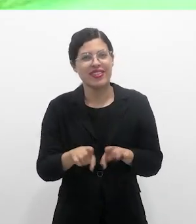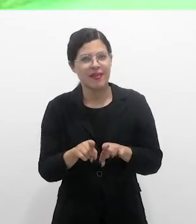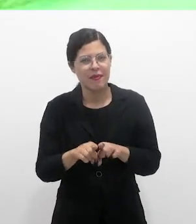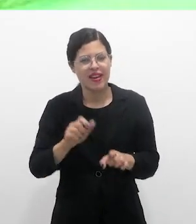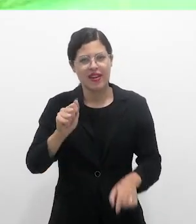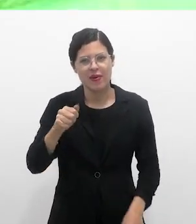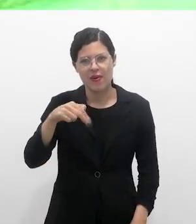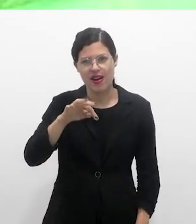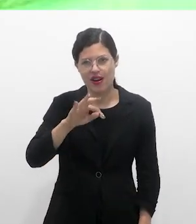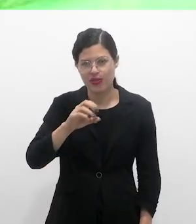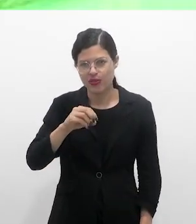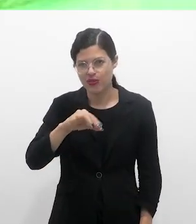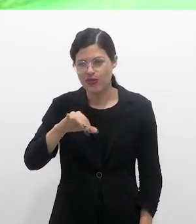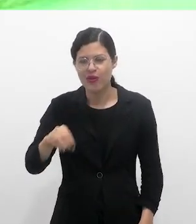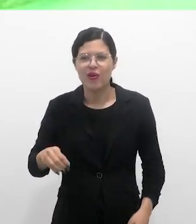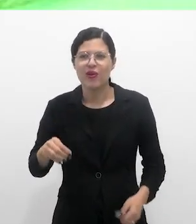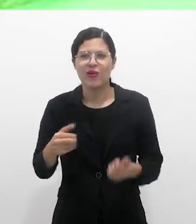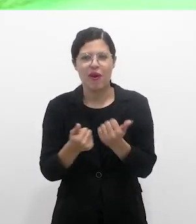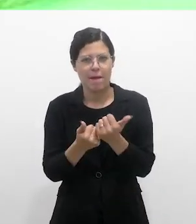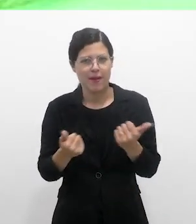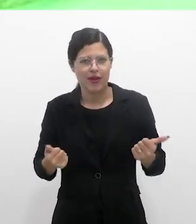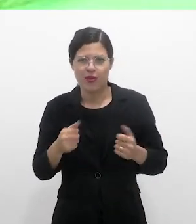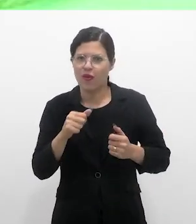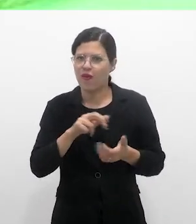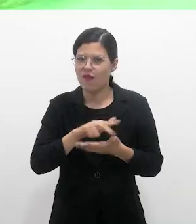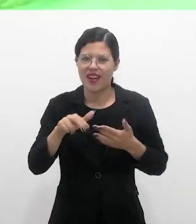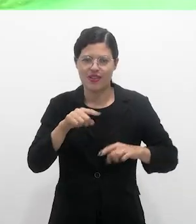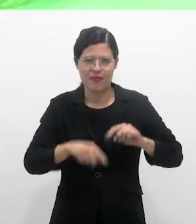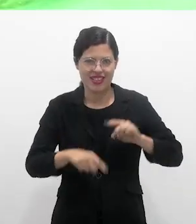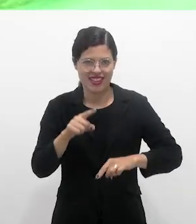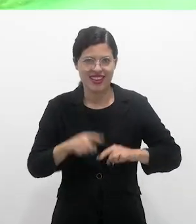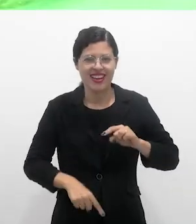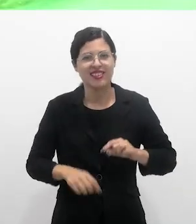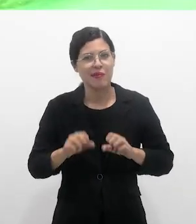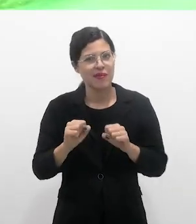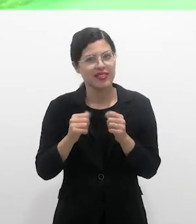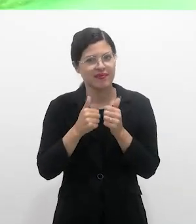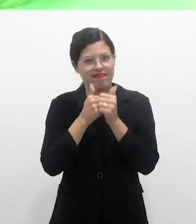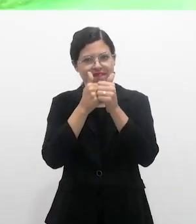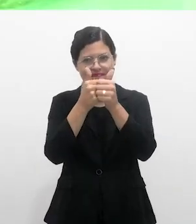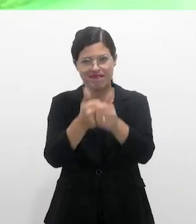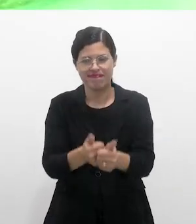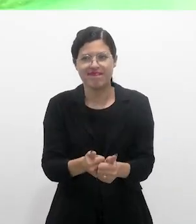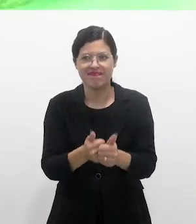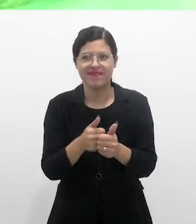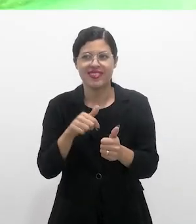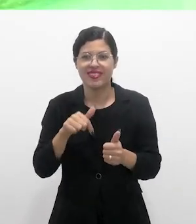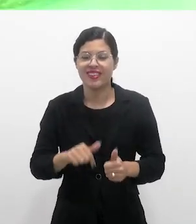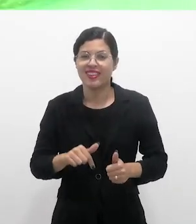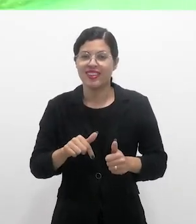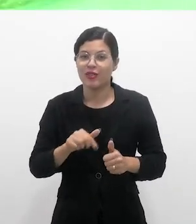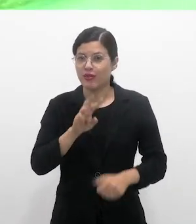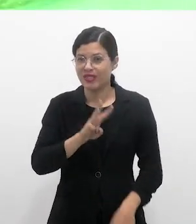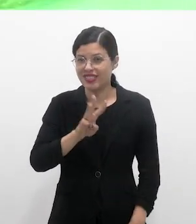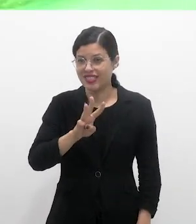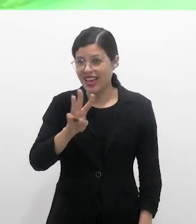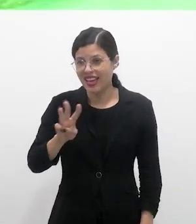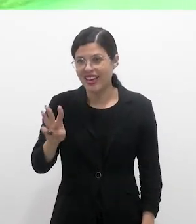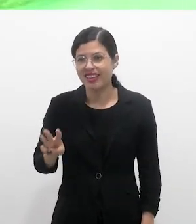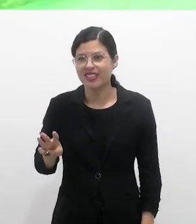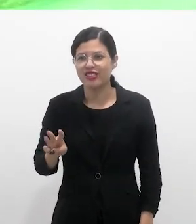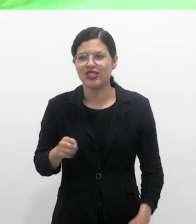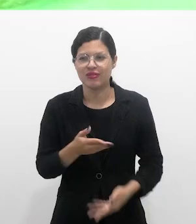Antônio Maris, que é um dos colaboradores aqui com várias peças. Você pode acompanhar tudo através do nosso